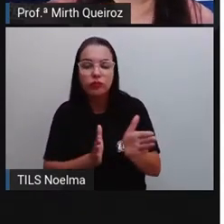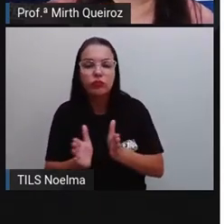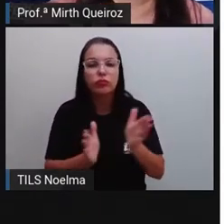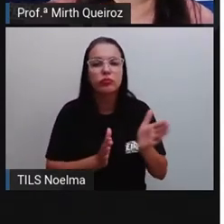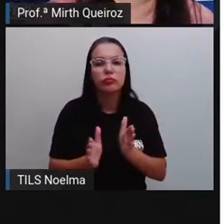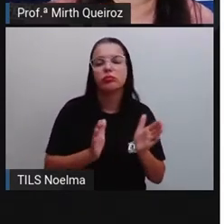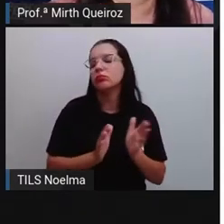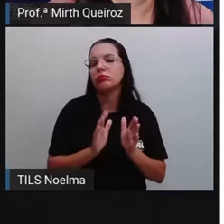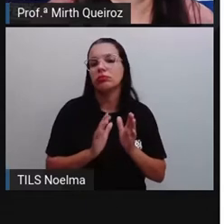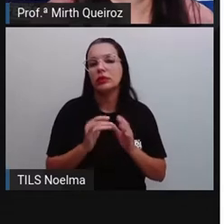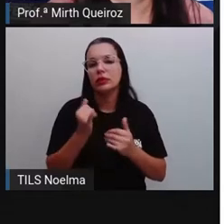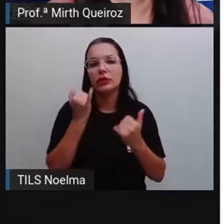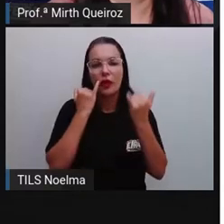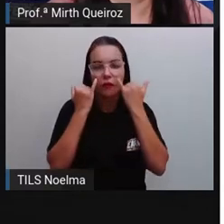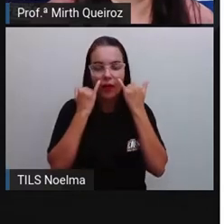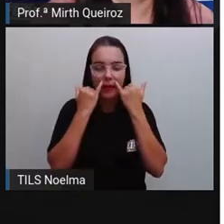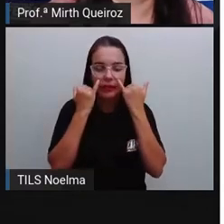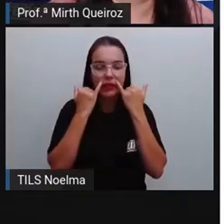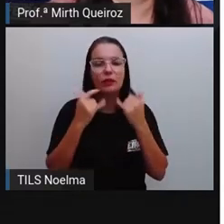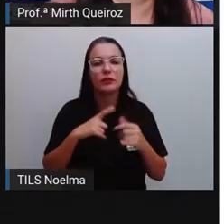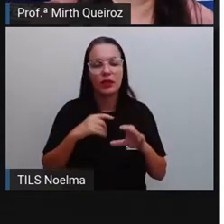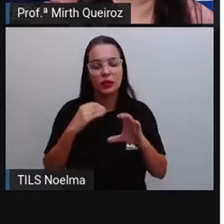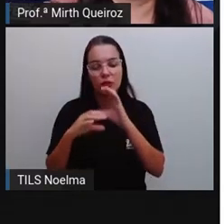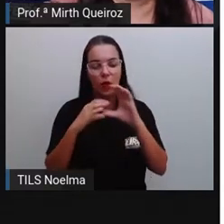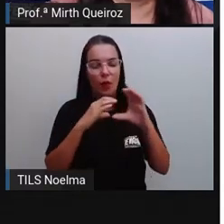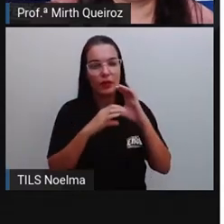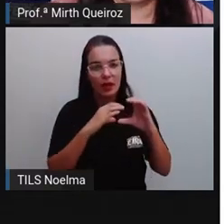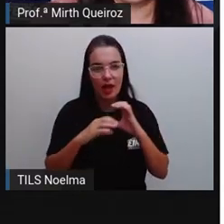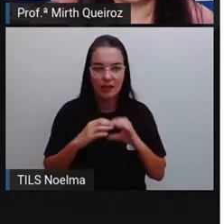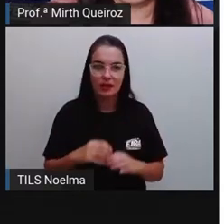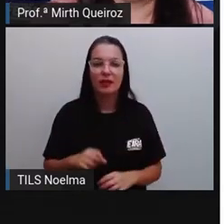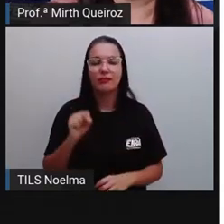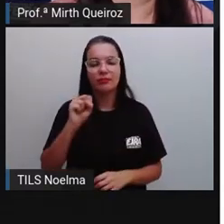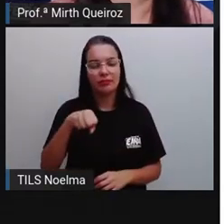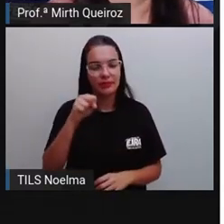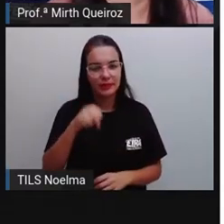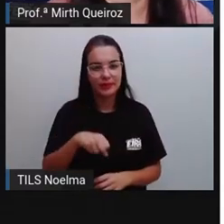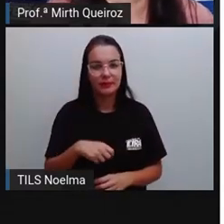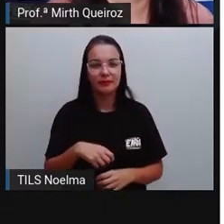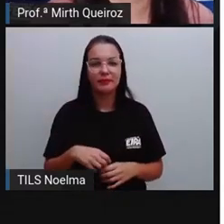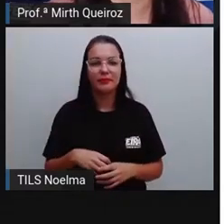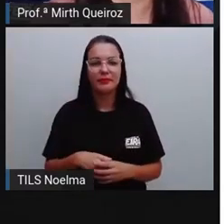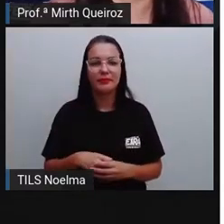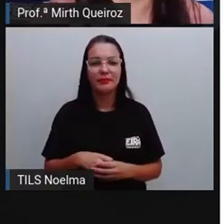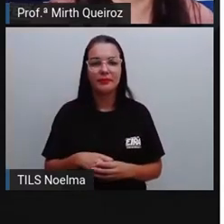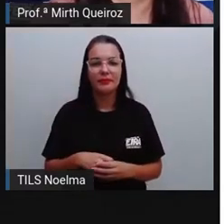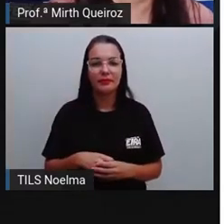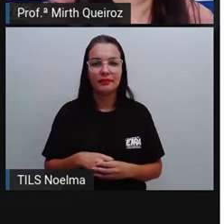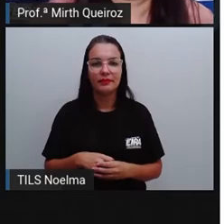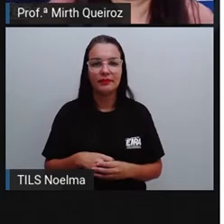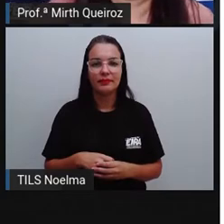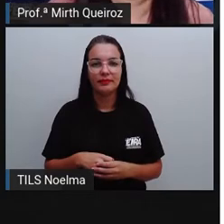de informação, de comunicação em massa, certo?